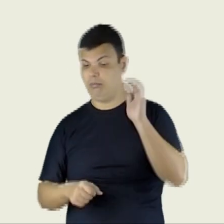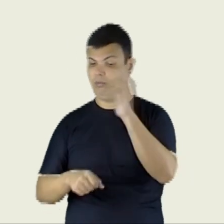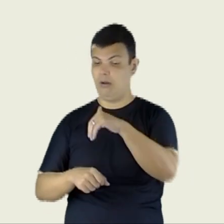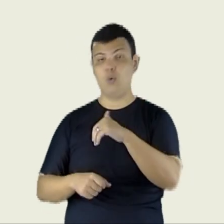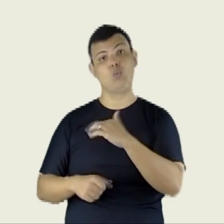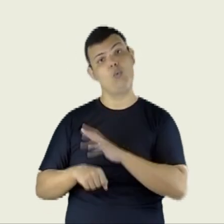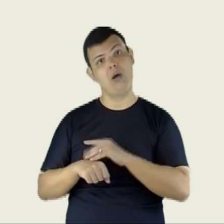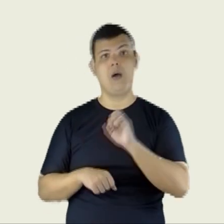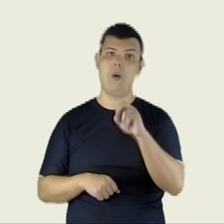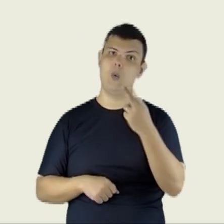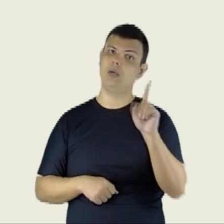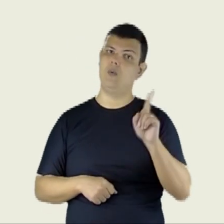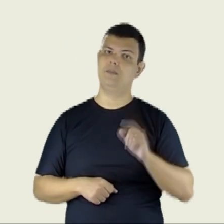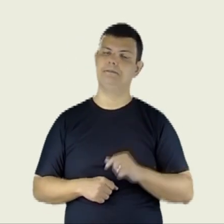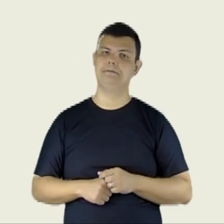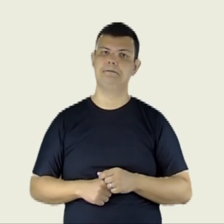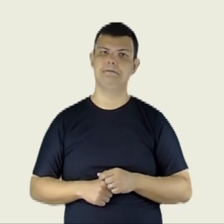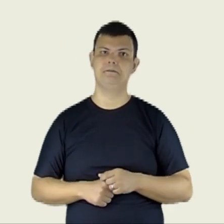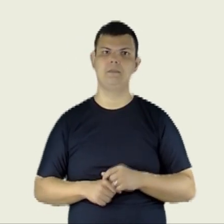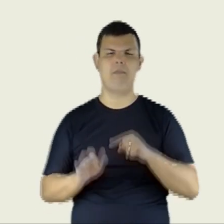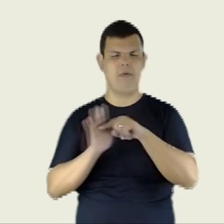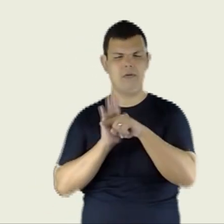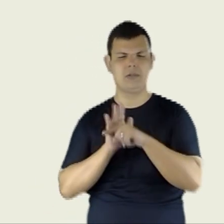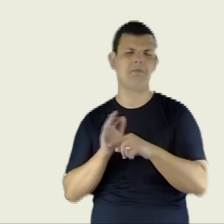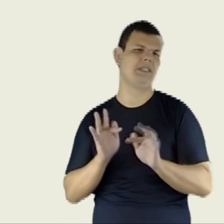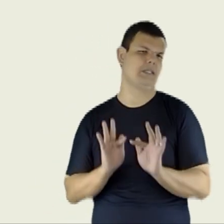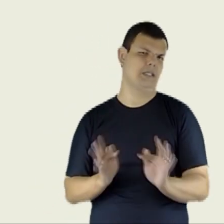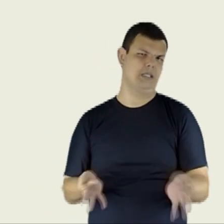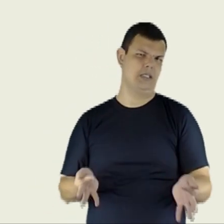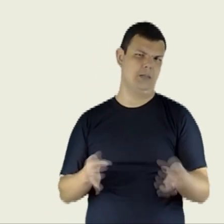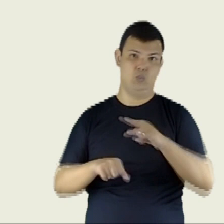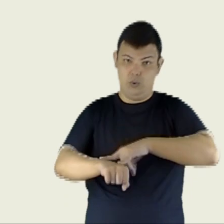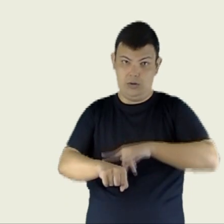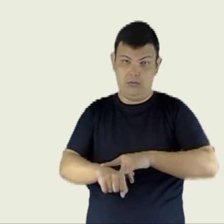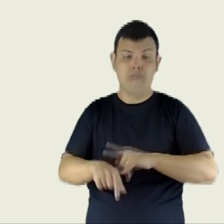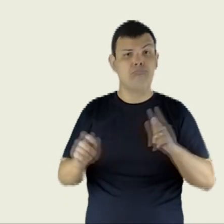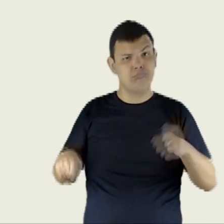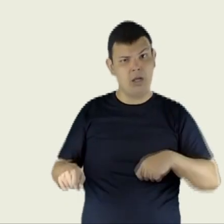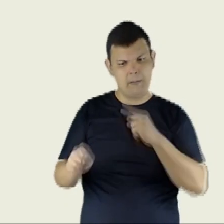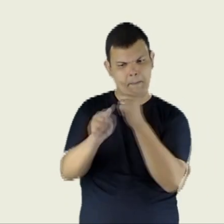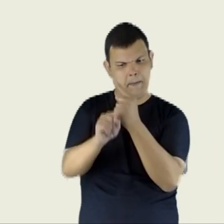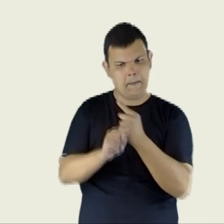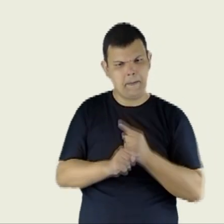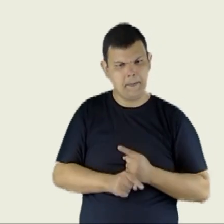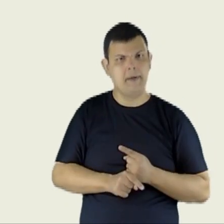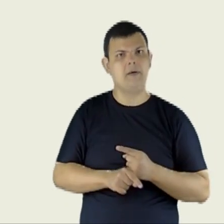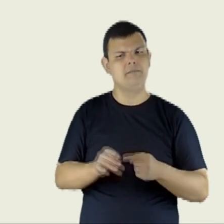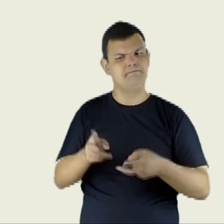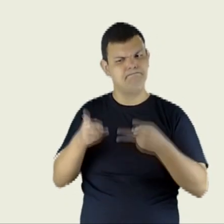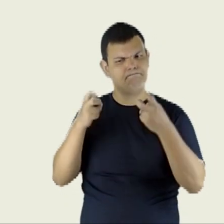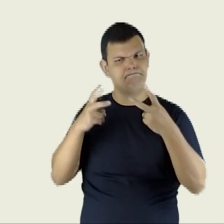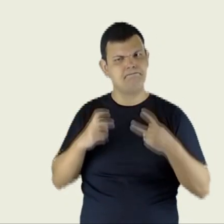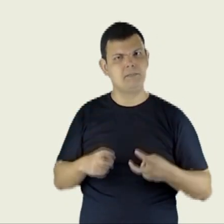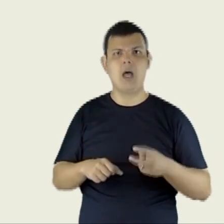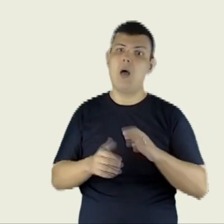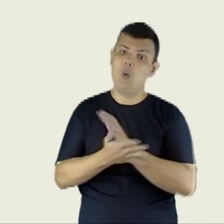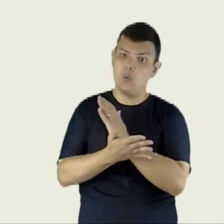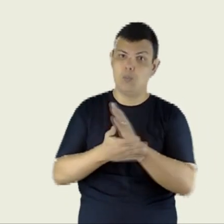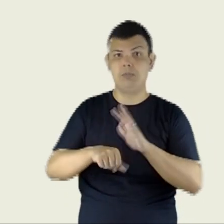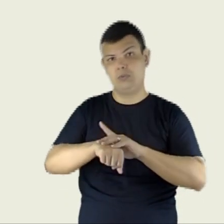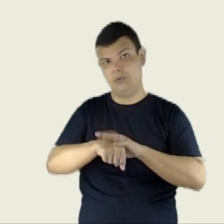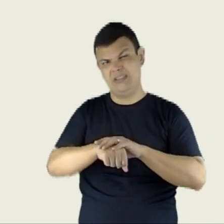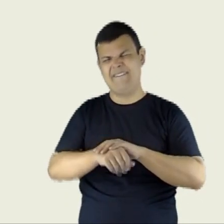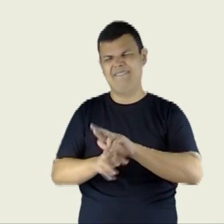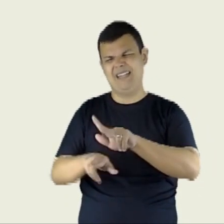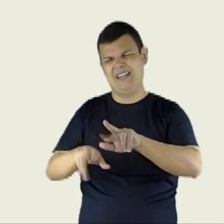doenças, tá? Um exame simples de urina pode ajudar a diagnosticar algumas doenças, né? Uma gama